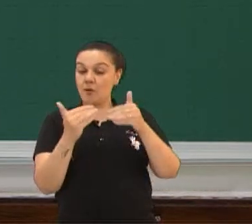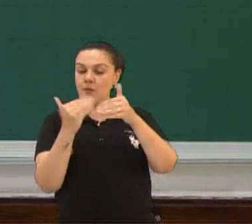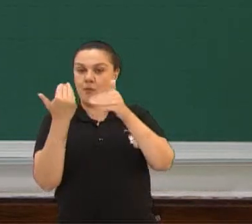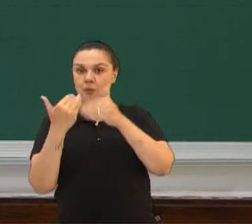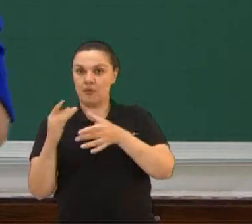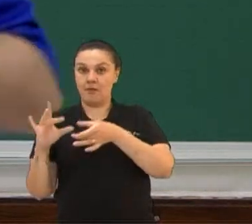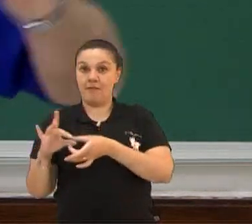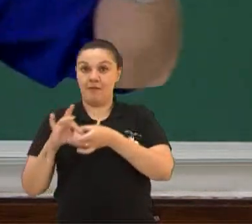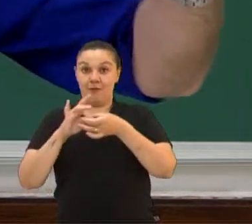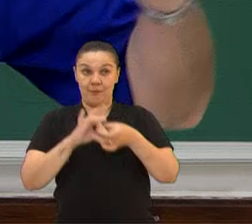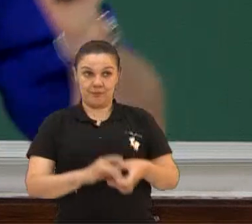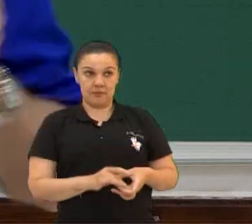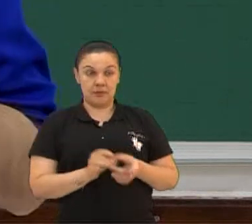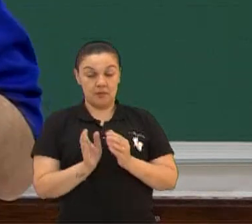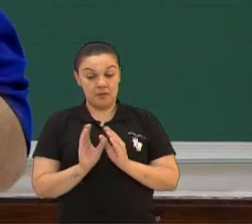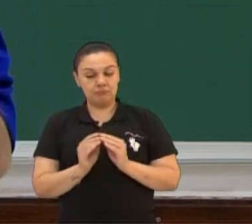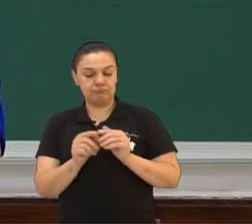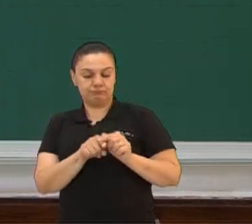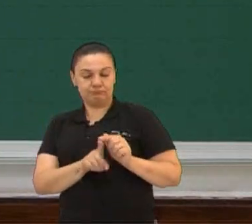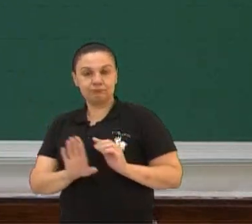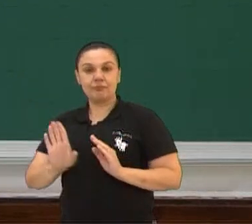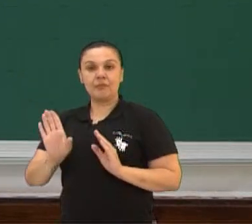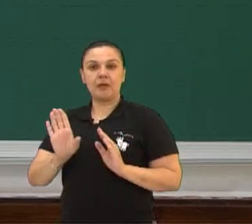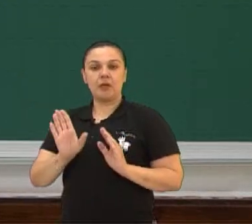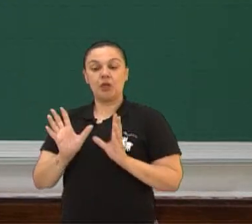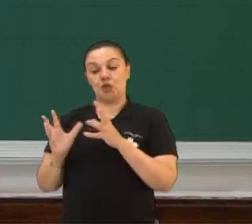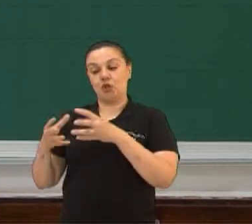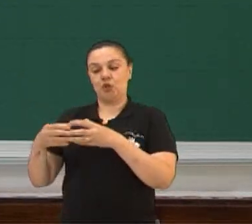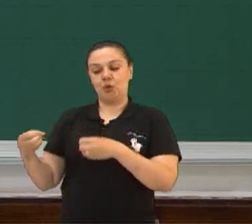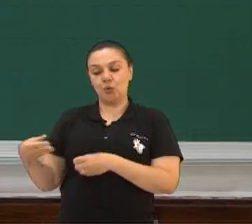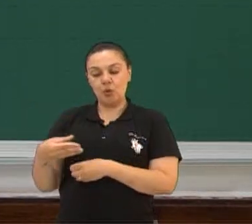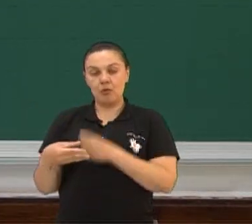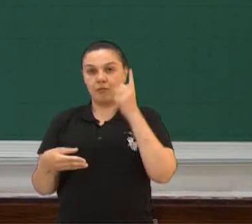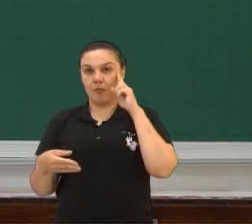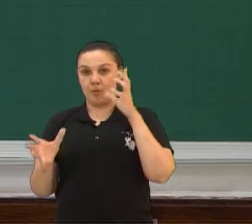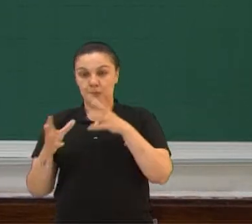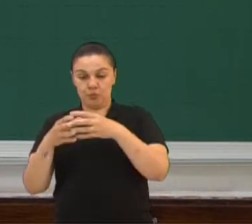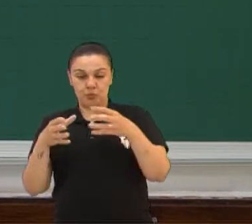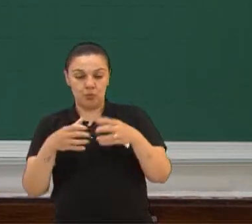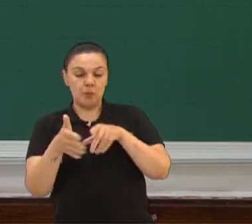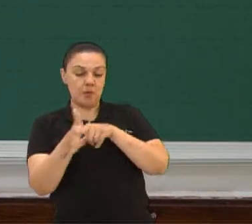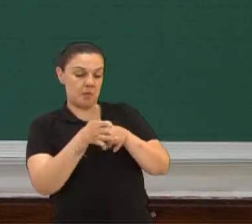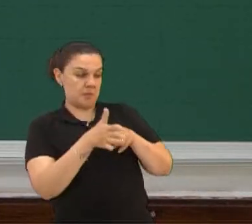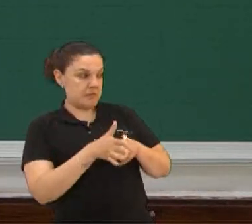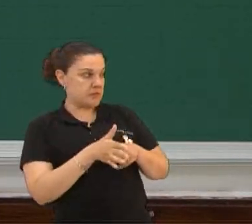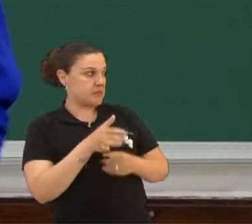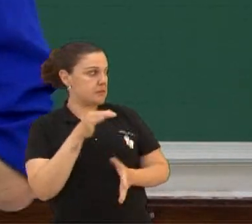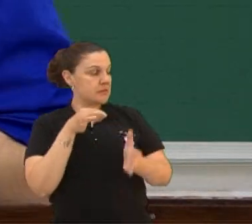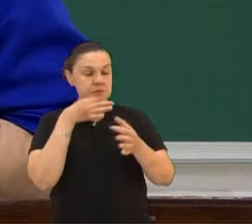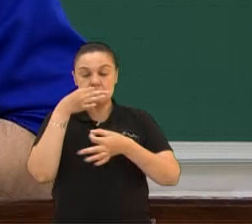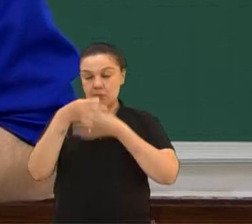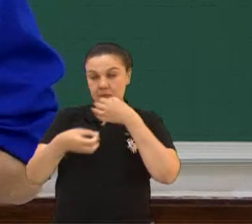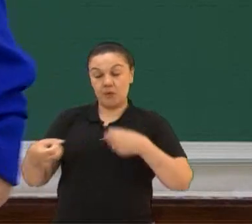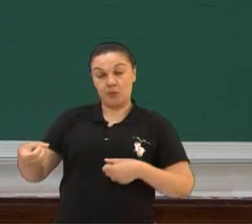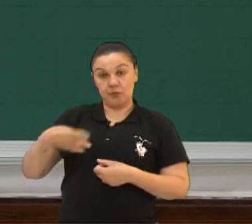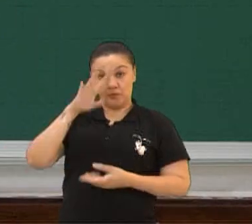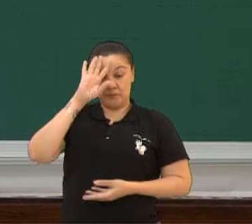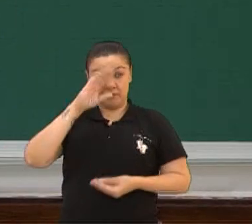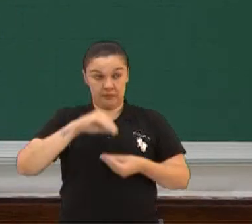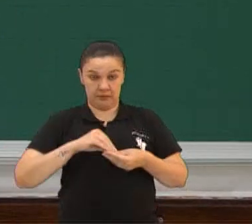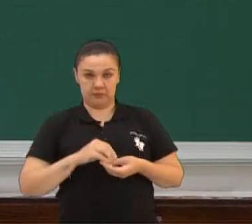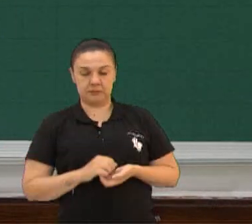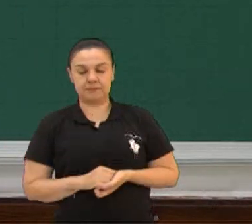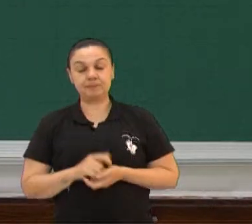essa corrente. Então eles se desprenderam e acabaram formando o seu próprio grupo de pesquisa, propondo novas interpretações.